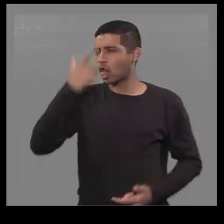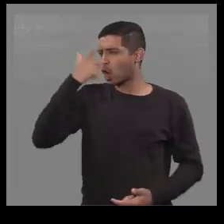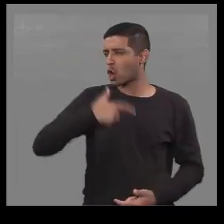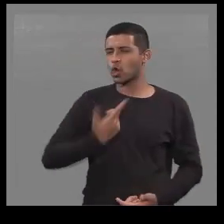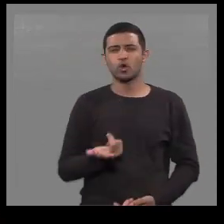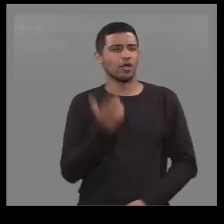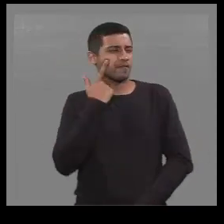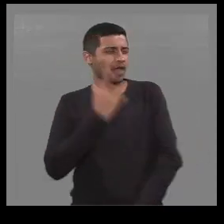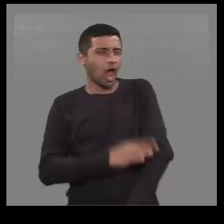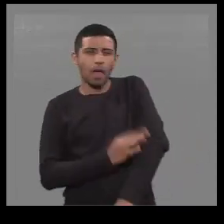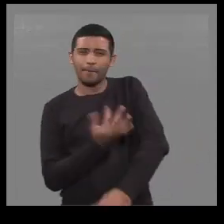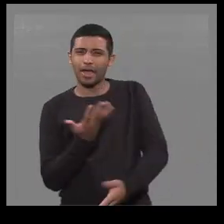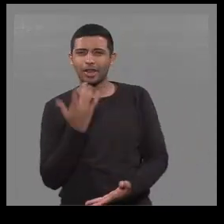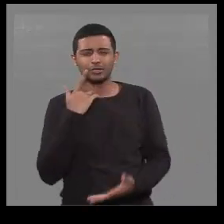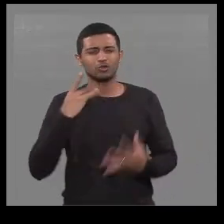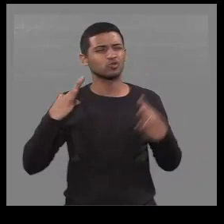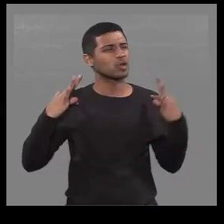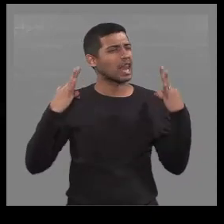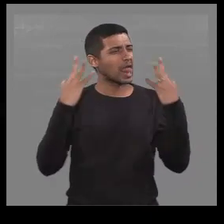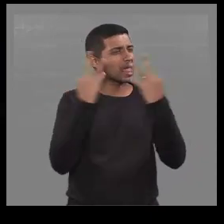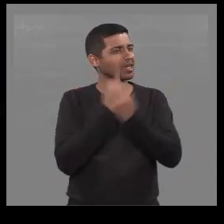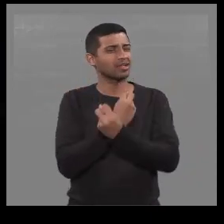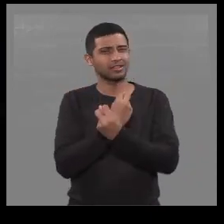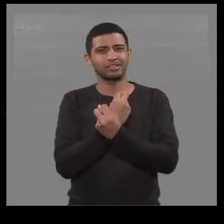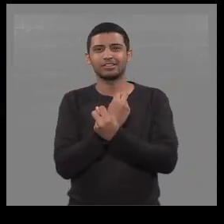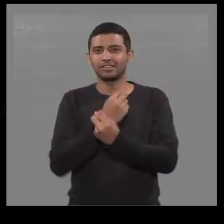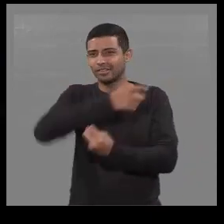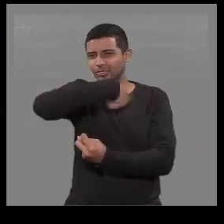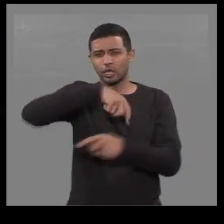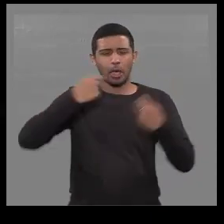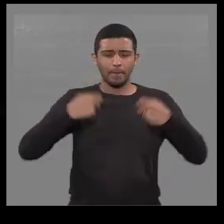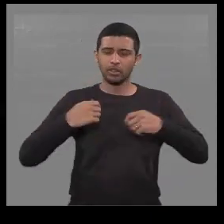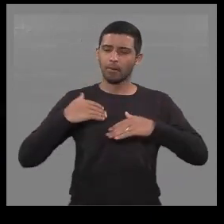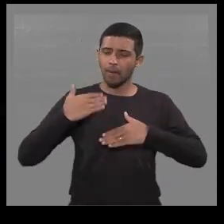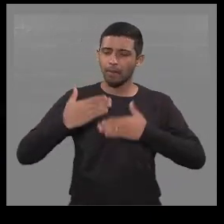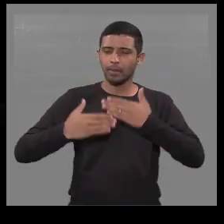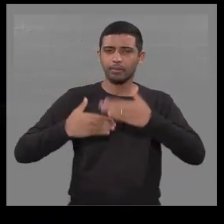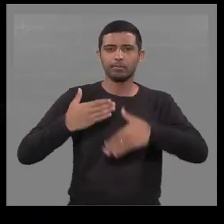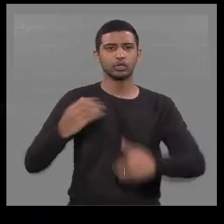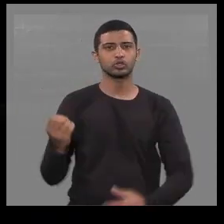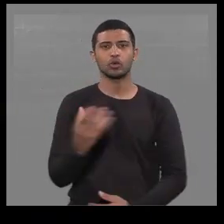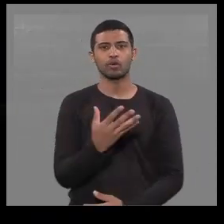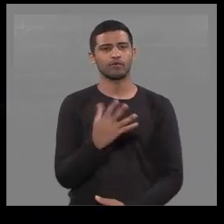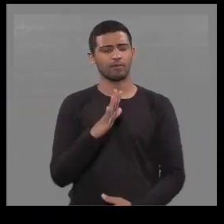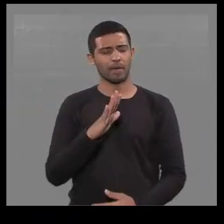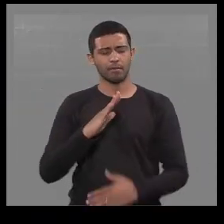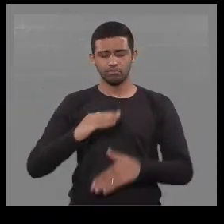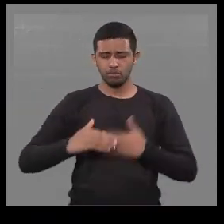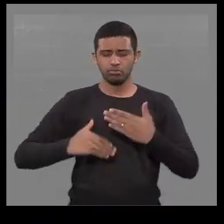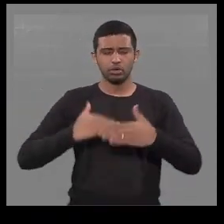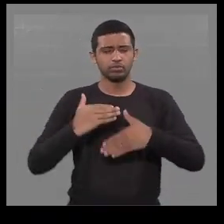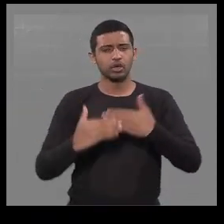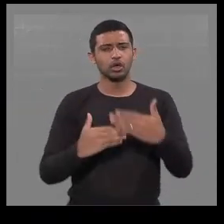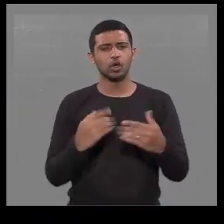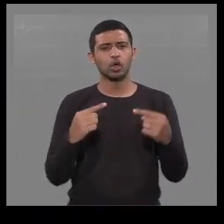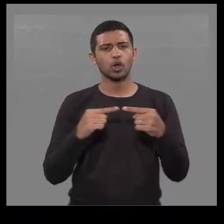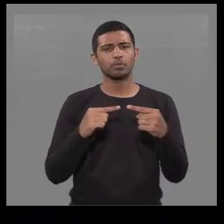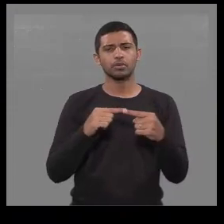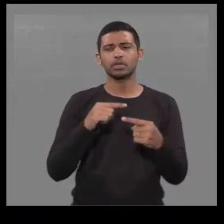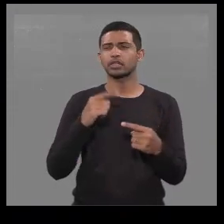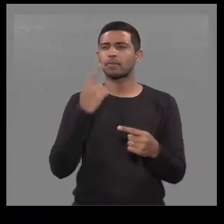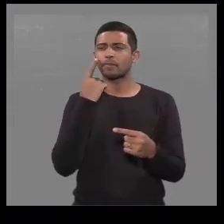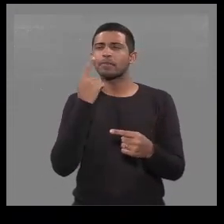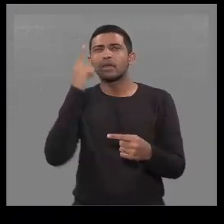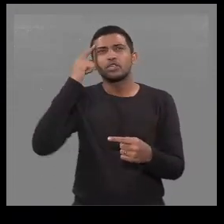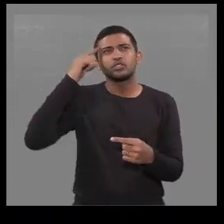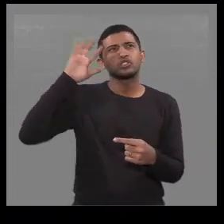nossos cabelos, os nossos rostos, as nossas peles são maravilhosos e agora a gente precisa dar novos passos. E esses passos, eles têm que ser baseados